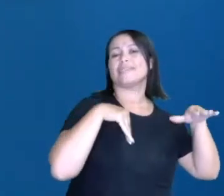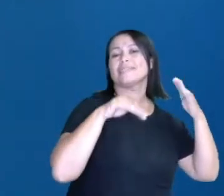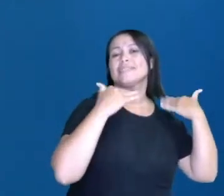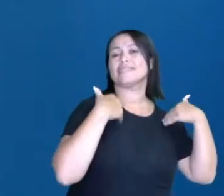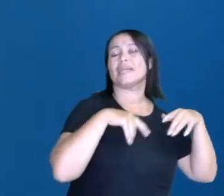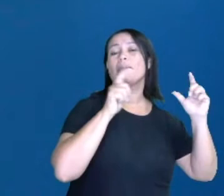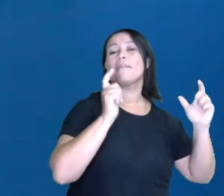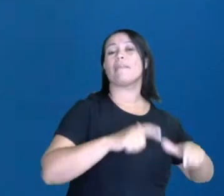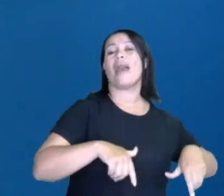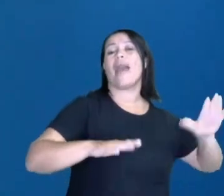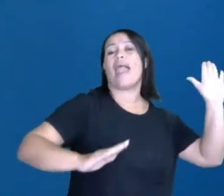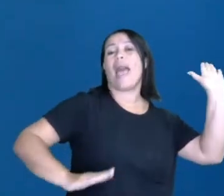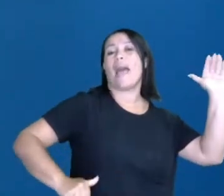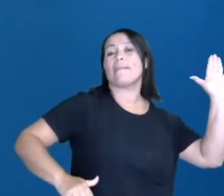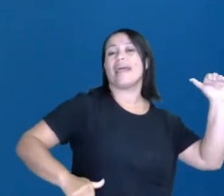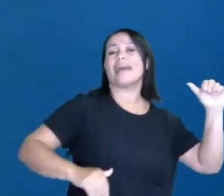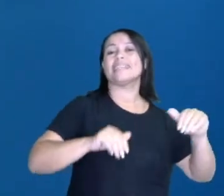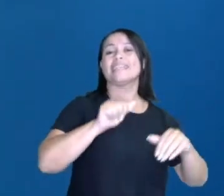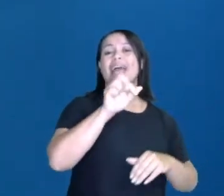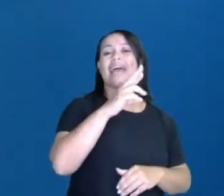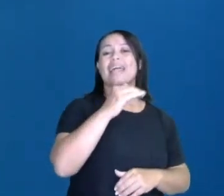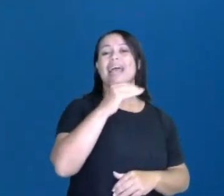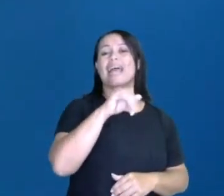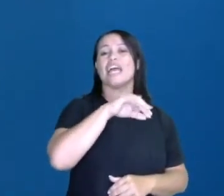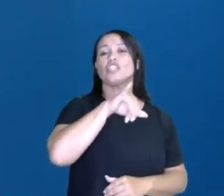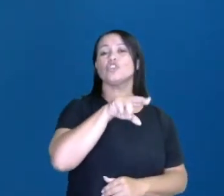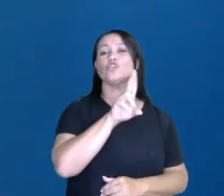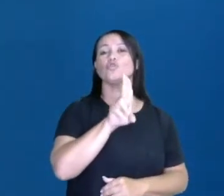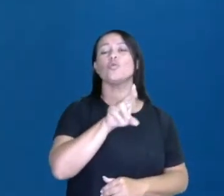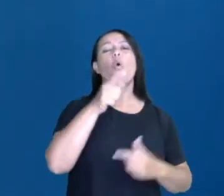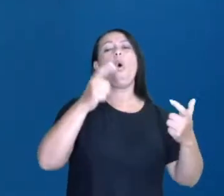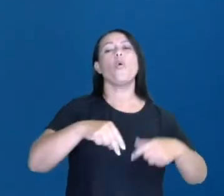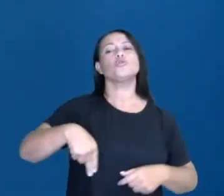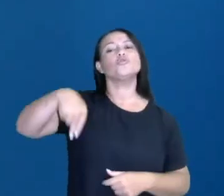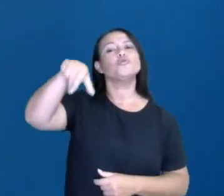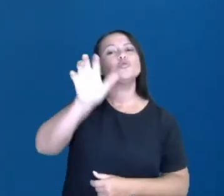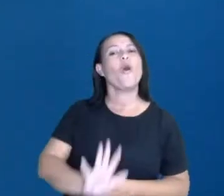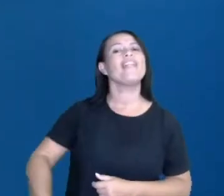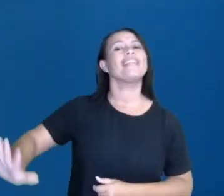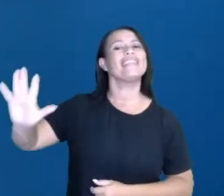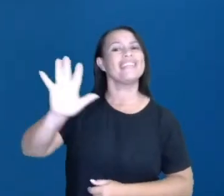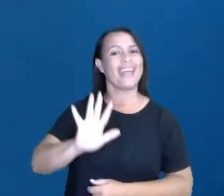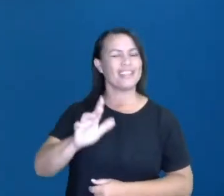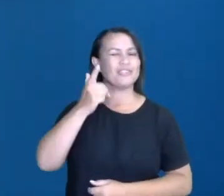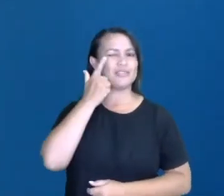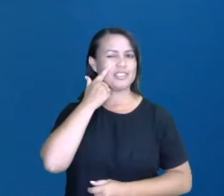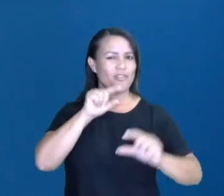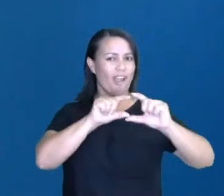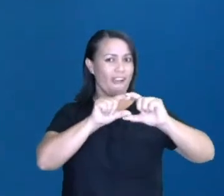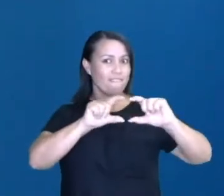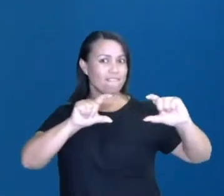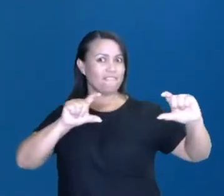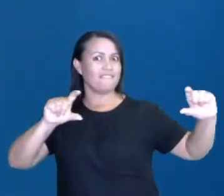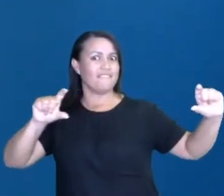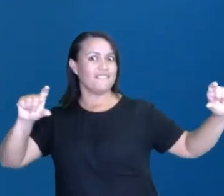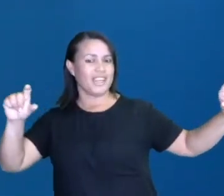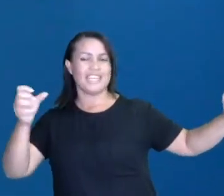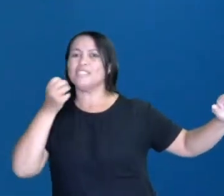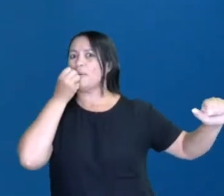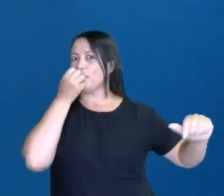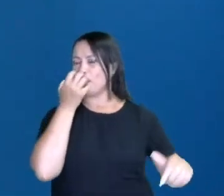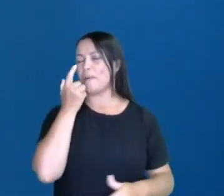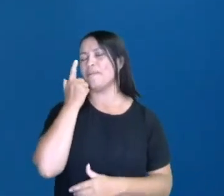para a praia de Aracaju, no Nordeste. Aqui a gente tem, essa frase é muito boa para a gente